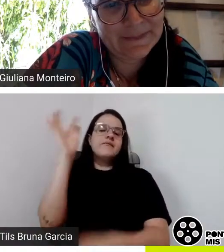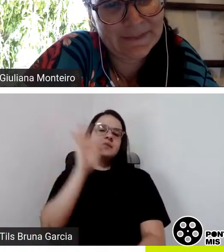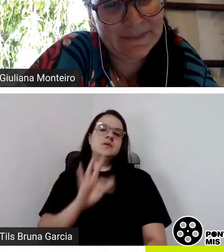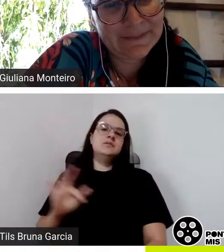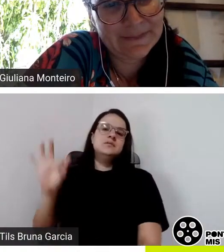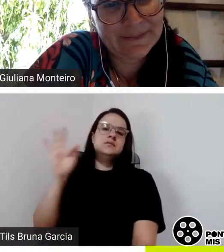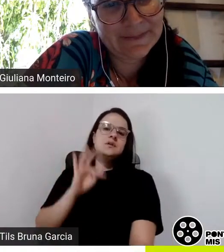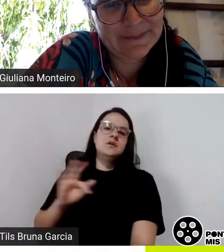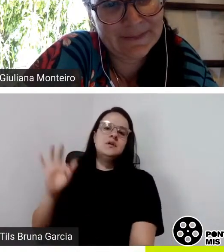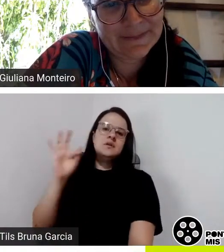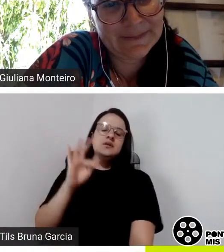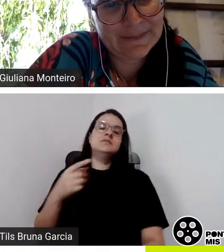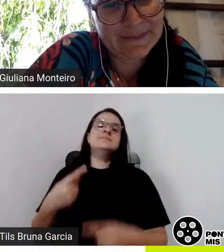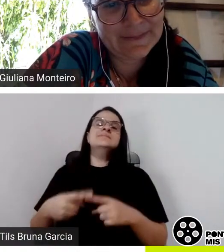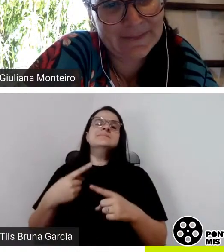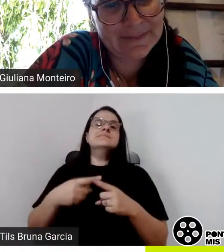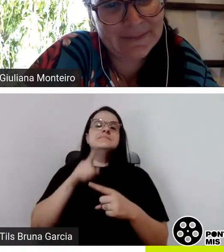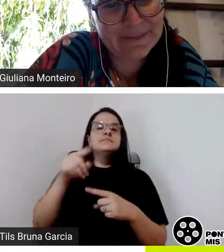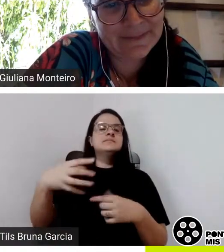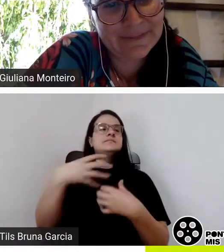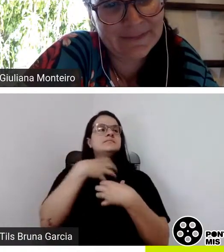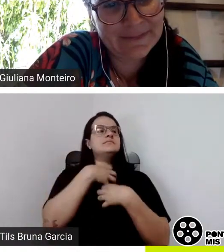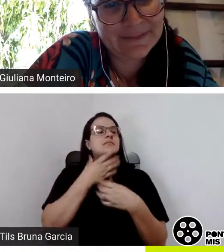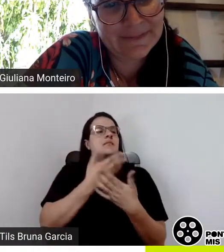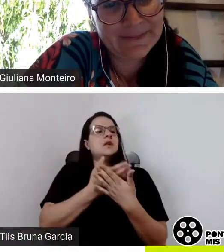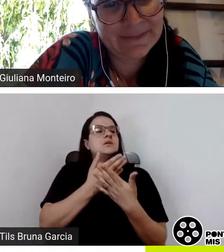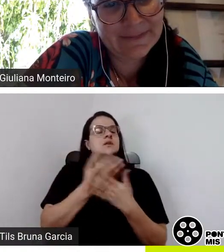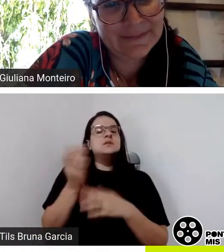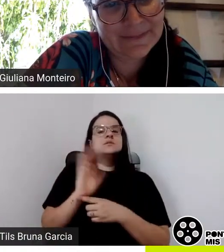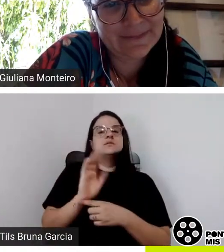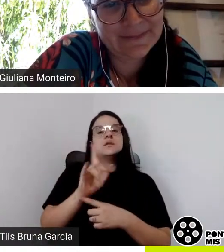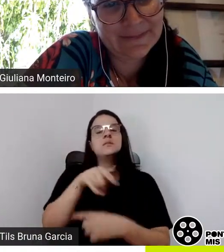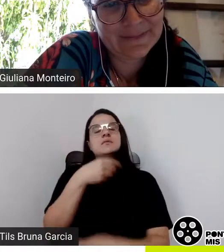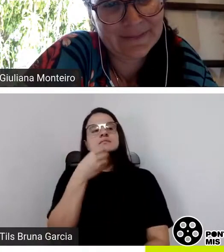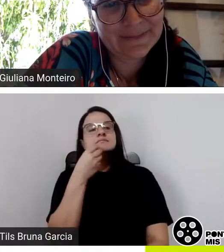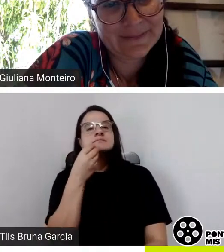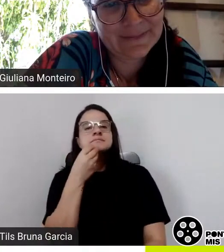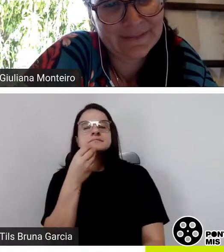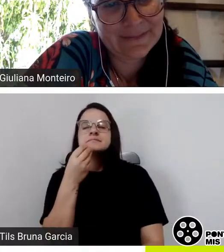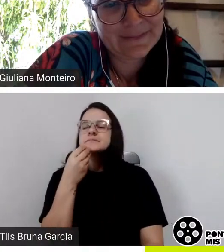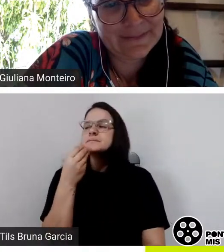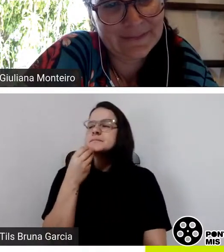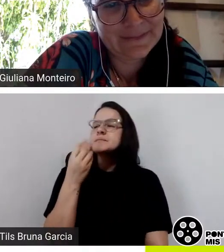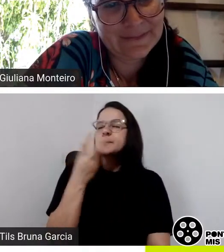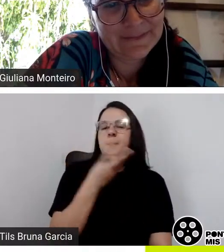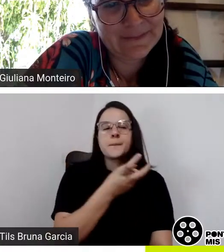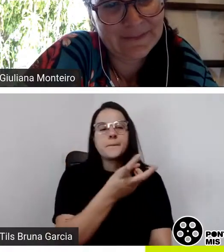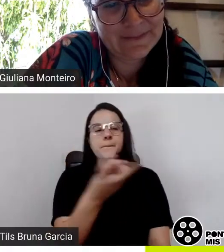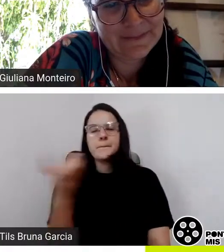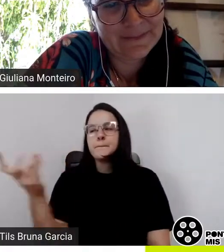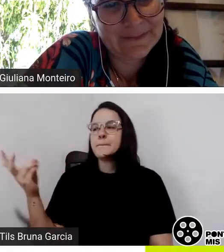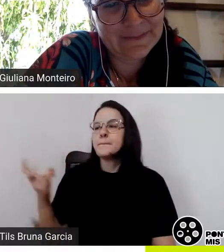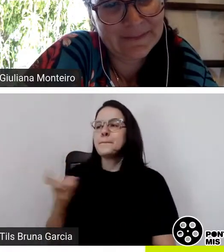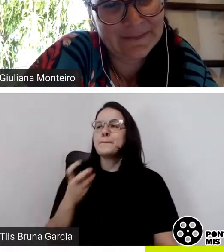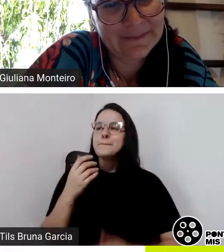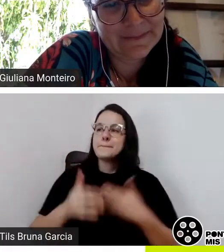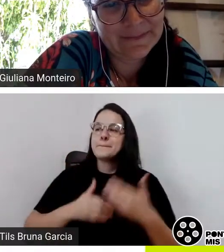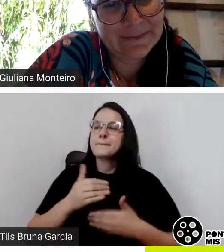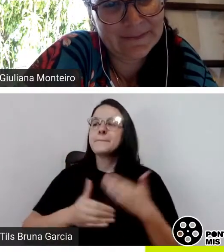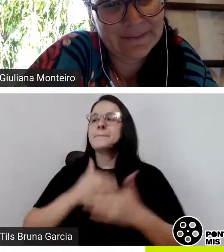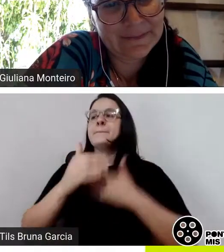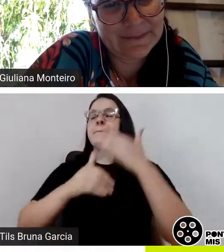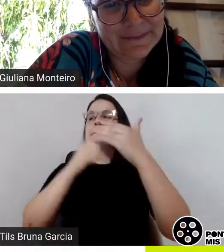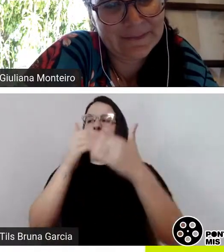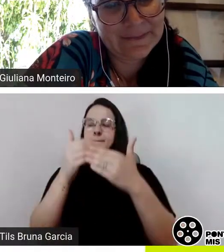ali da faculdade, onde você está fazendo cinema de uma maneira mais experimental, não experimental, né, em termos da